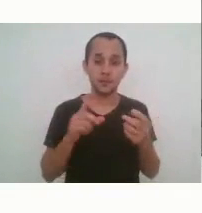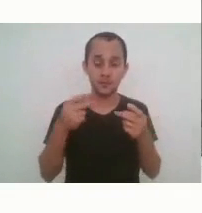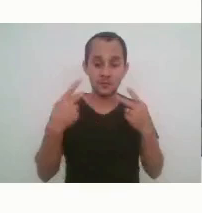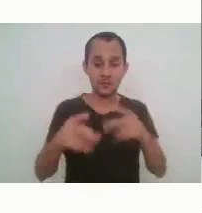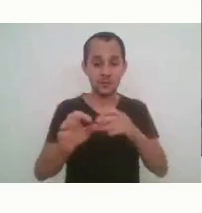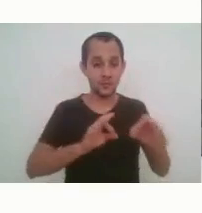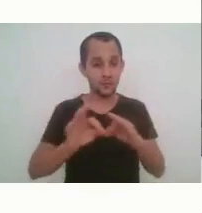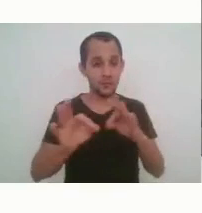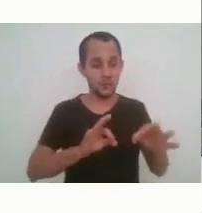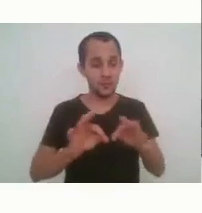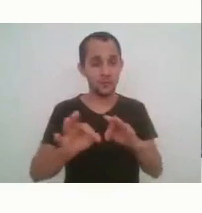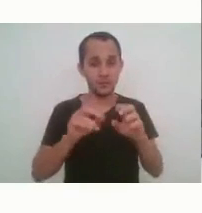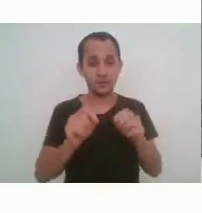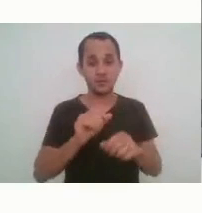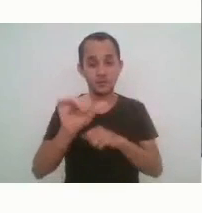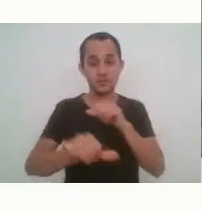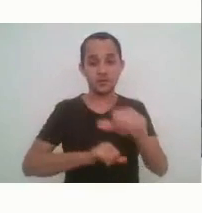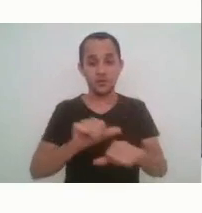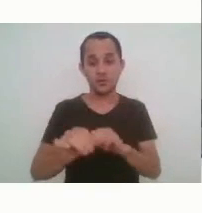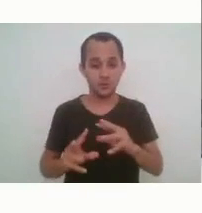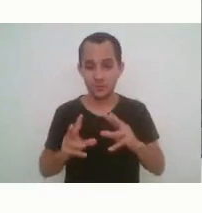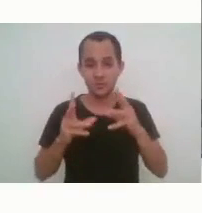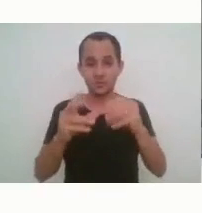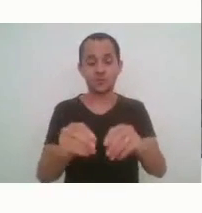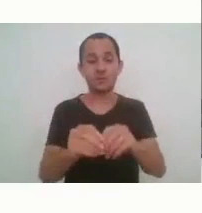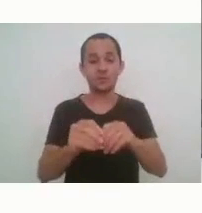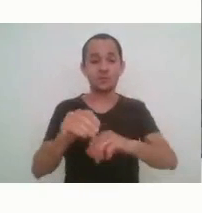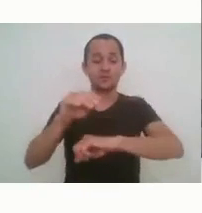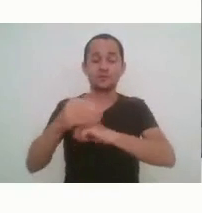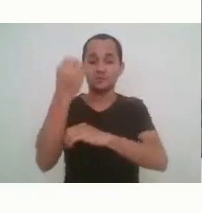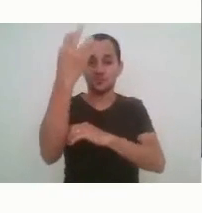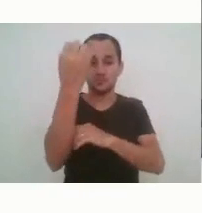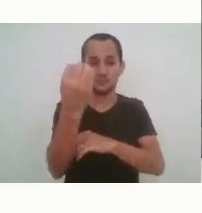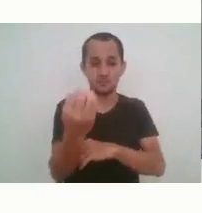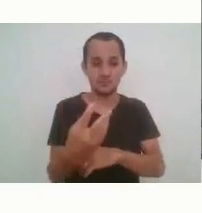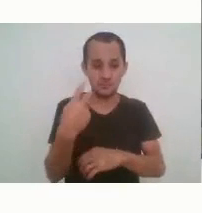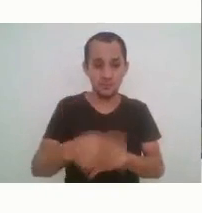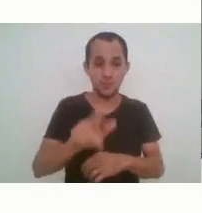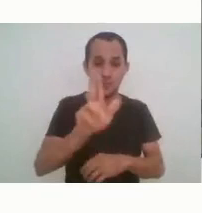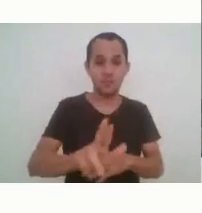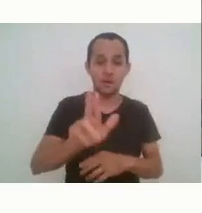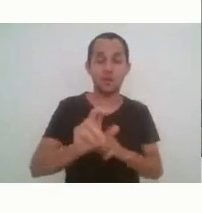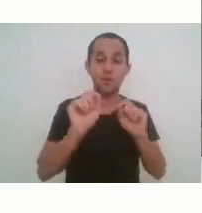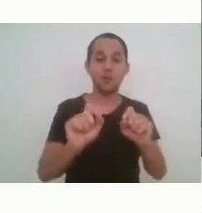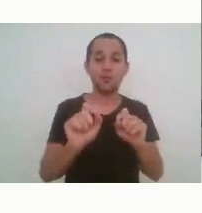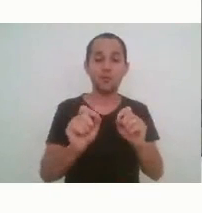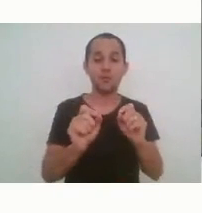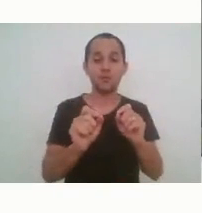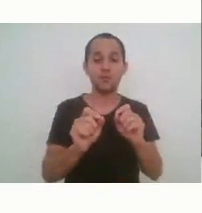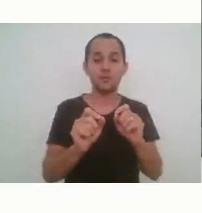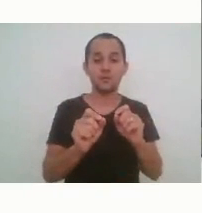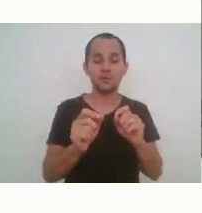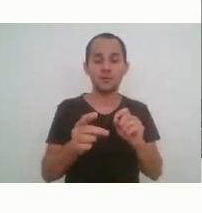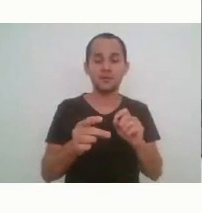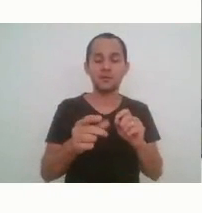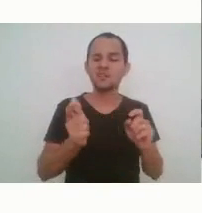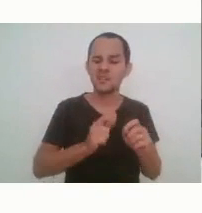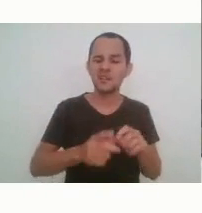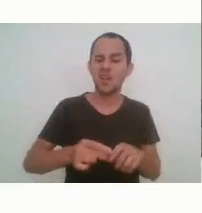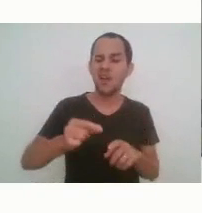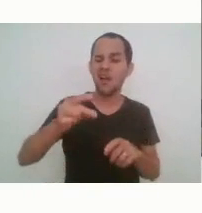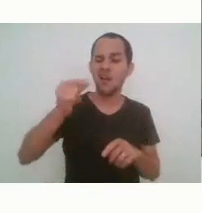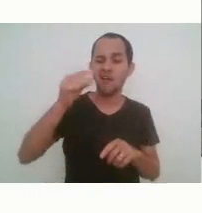de troca de toda a sinalização semafórica de Uberlândia, uma antiga